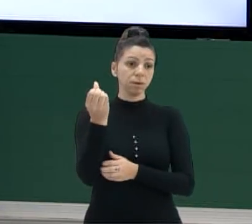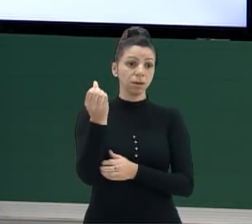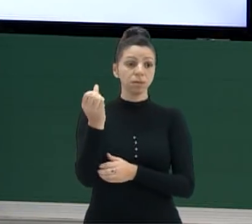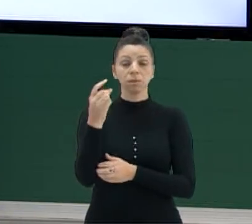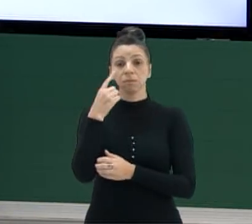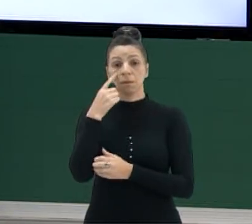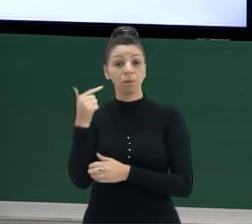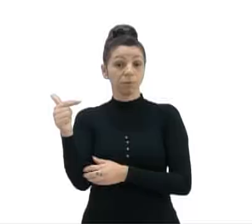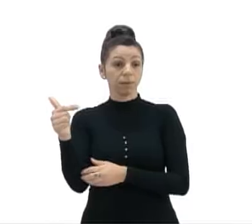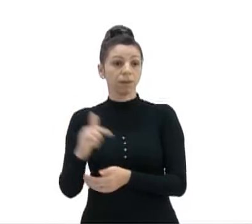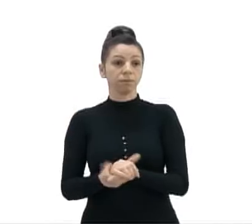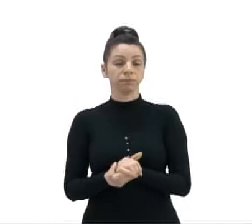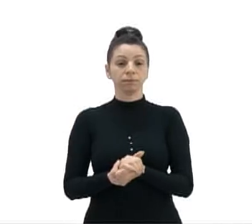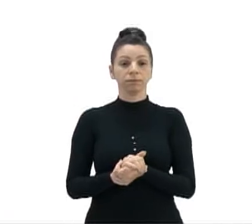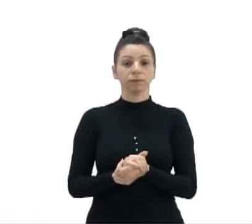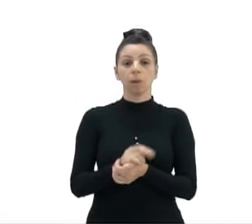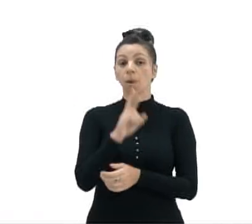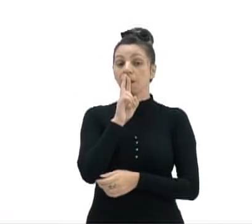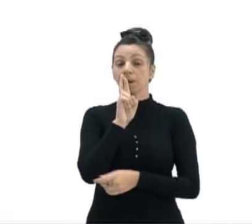a resposta?